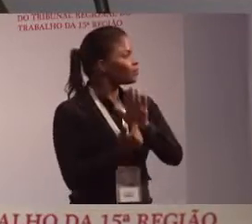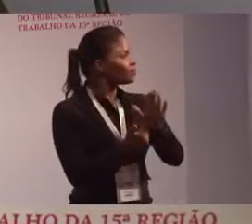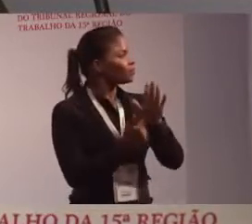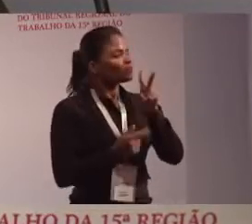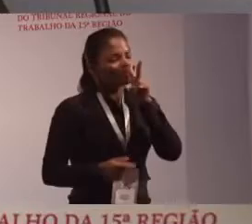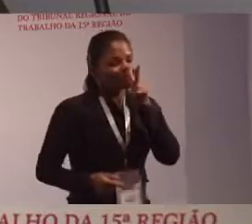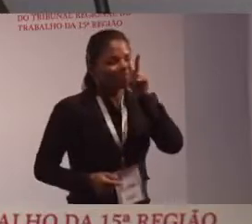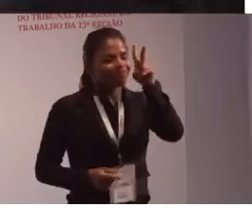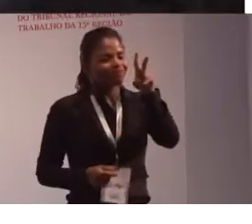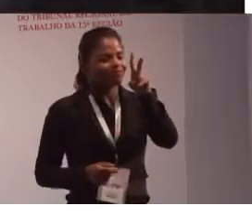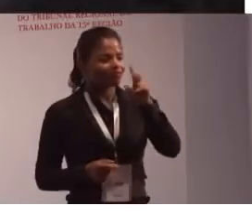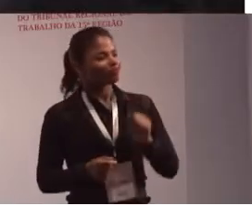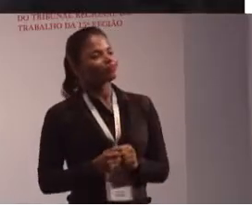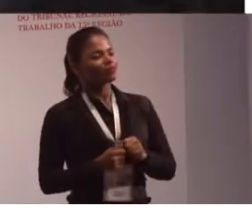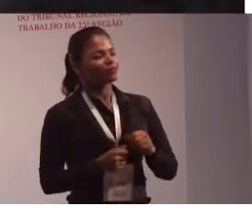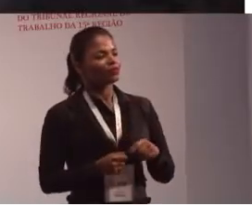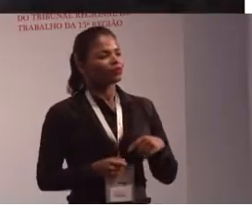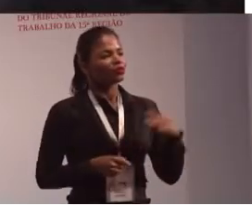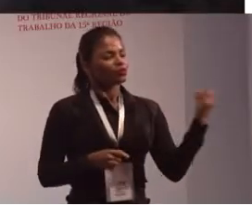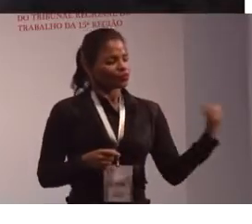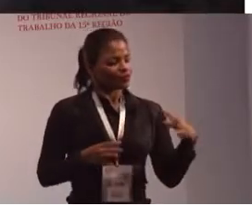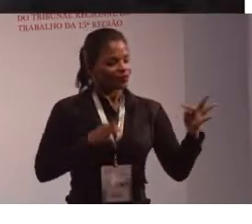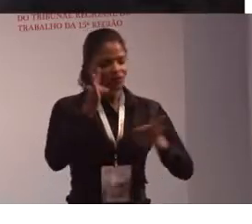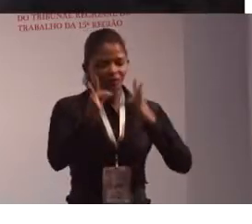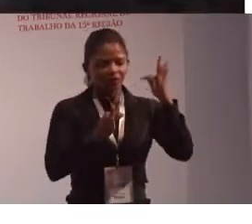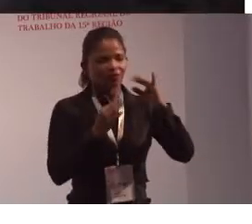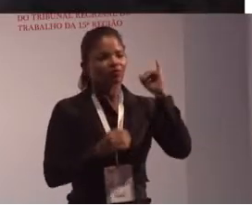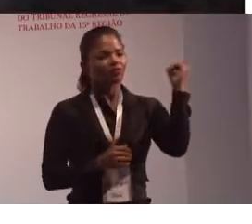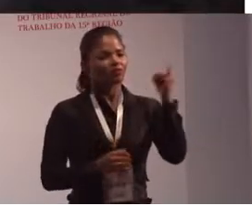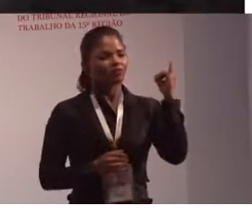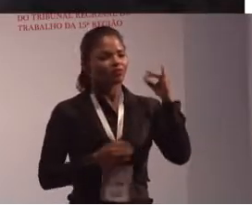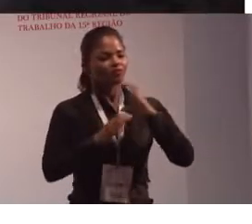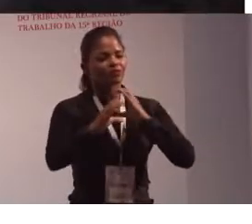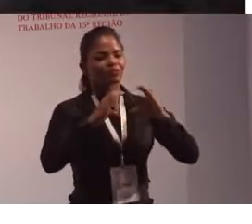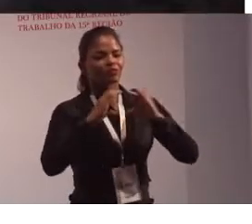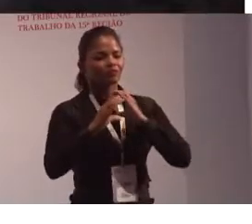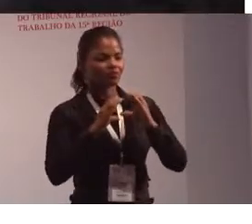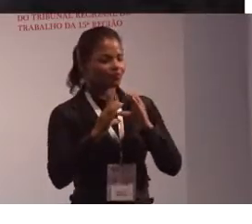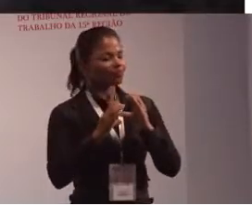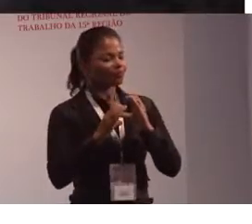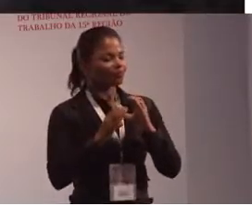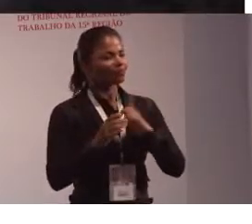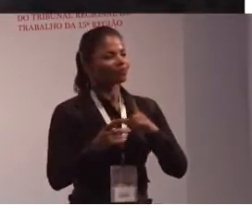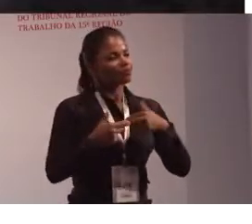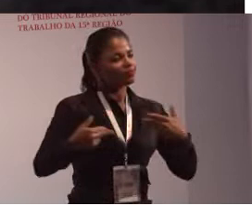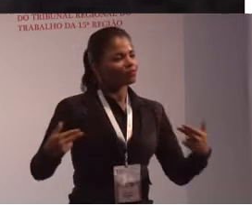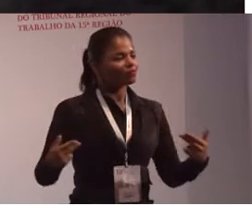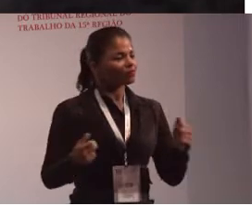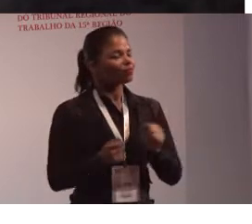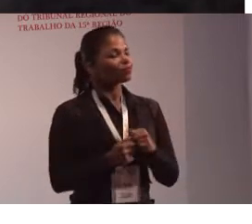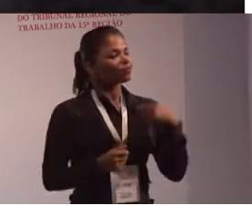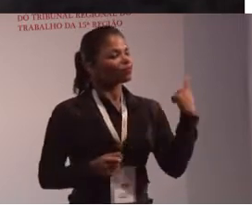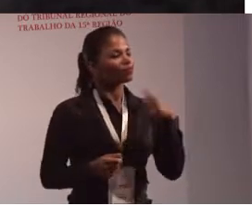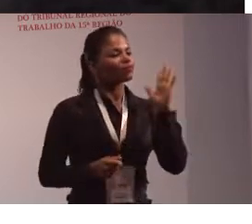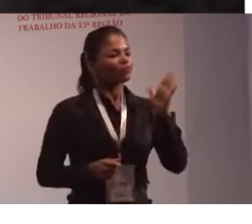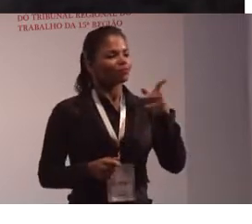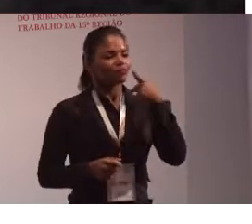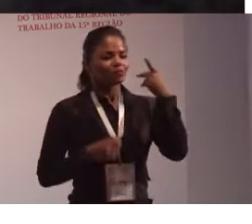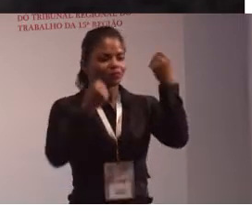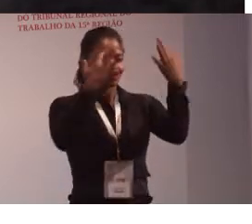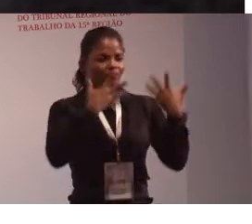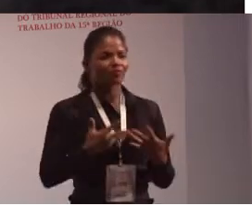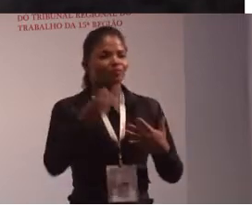muito fortemente a questão das novas tecnologias de informação e comunicação. Então, coisas que a gente já falou,